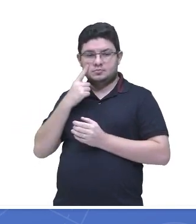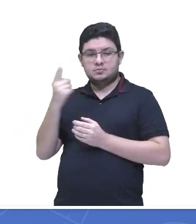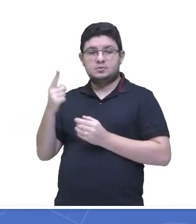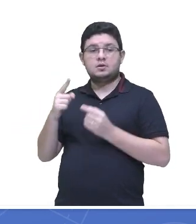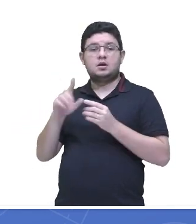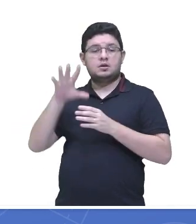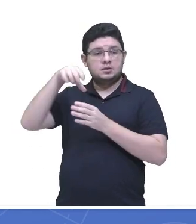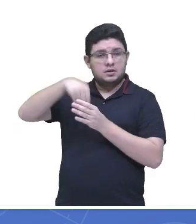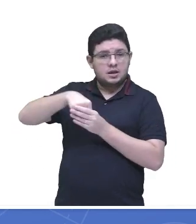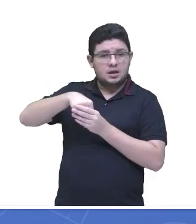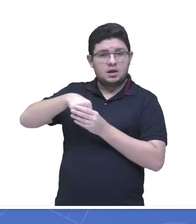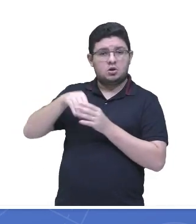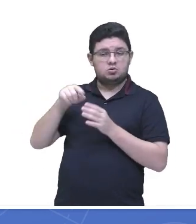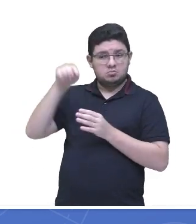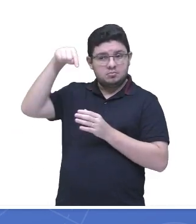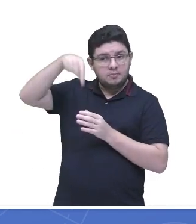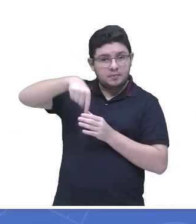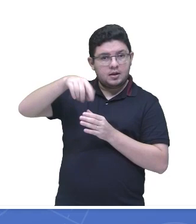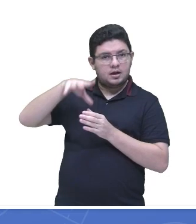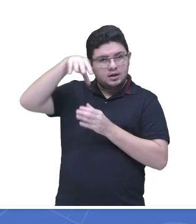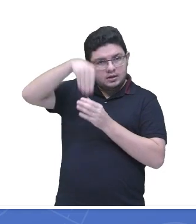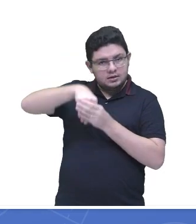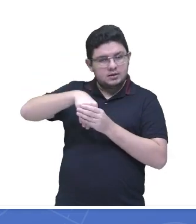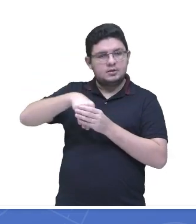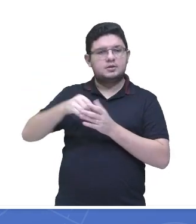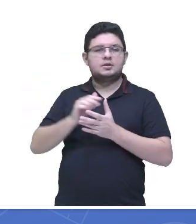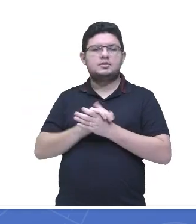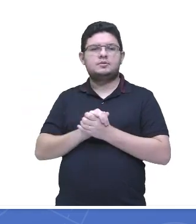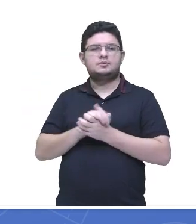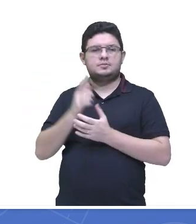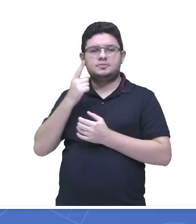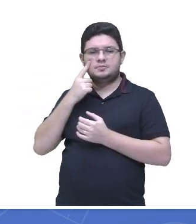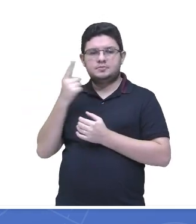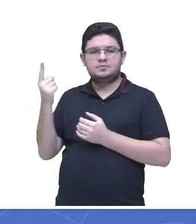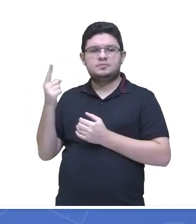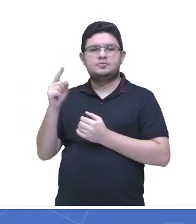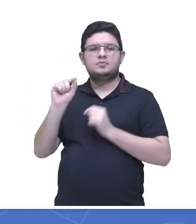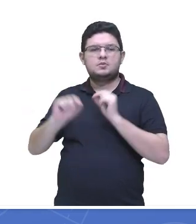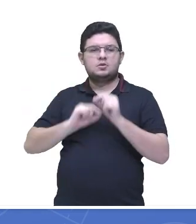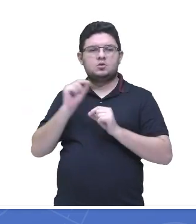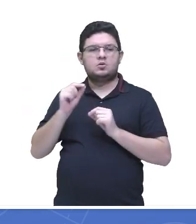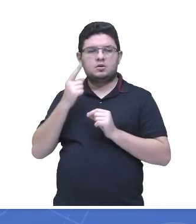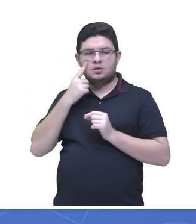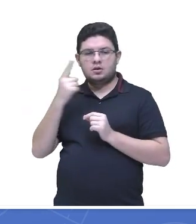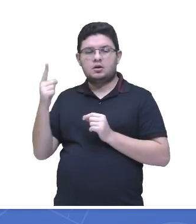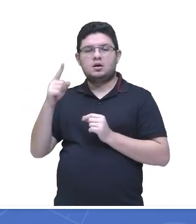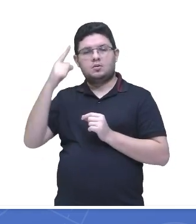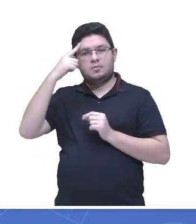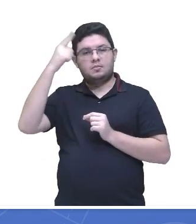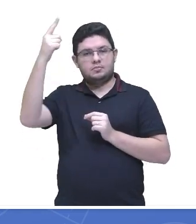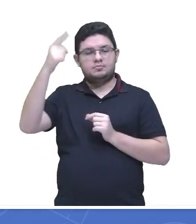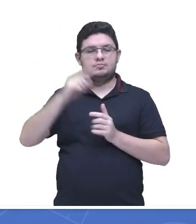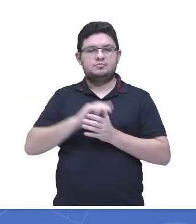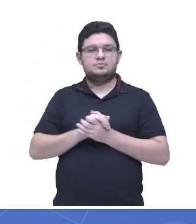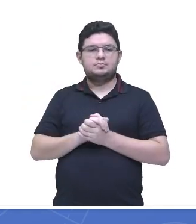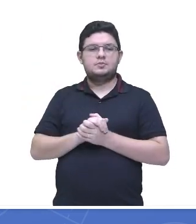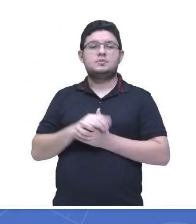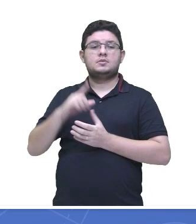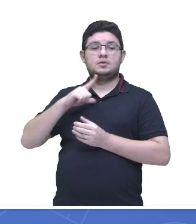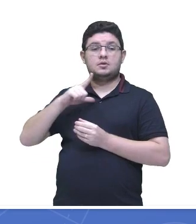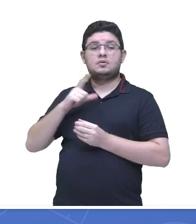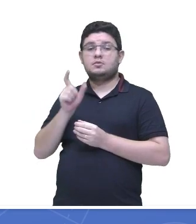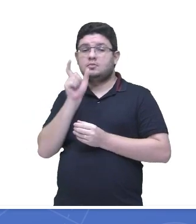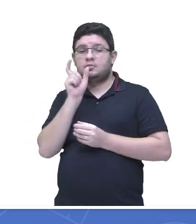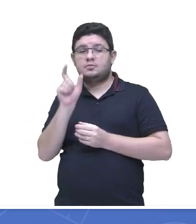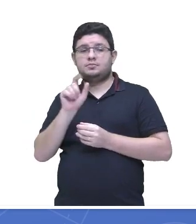dentro, para dentro, right? Então, tem essa ideia, passa esta ideia. Vejam que eu tenho